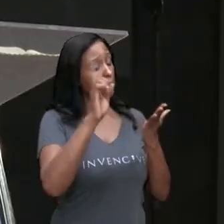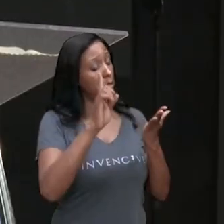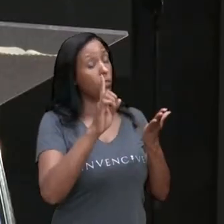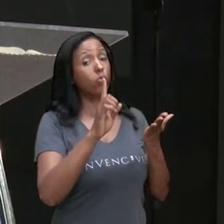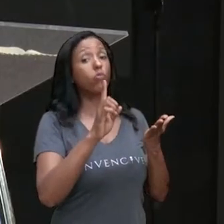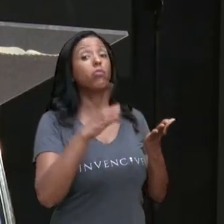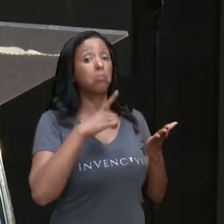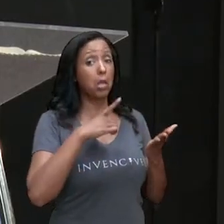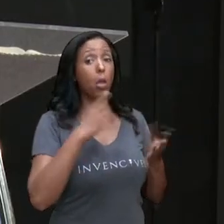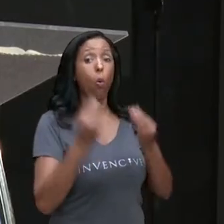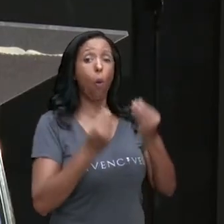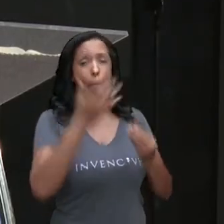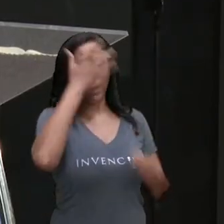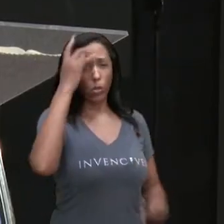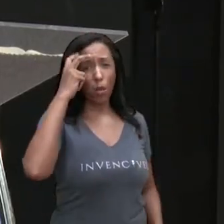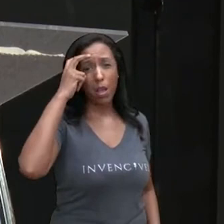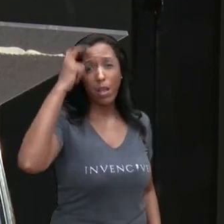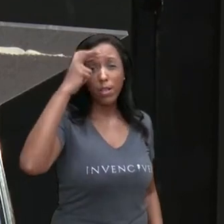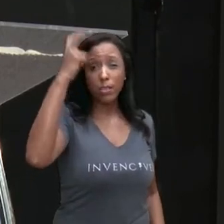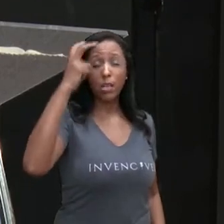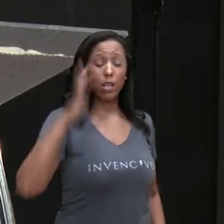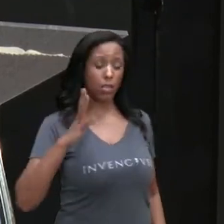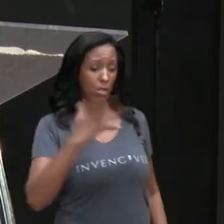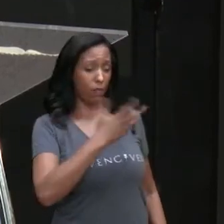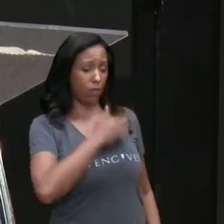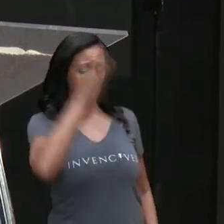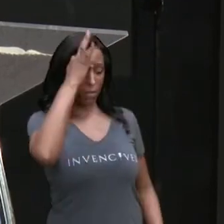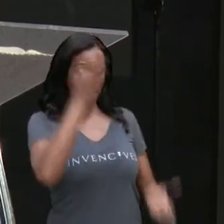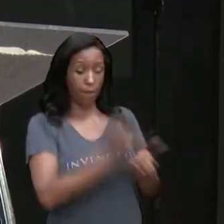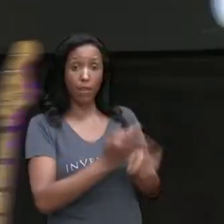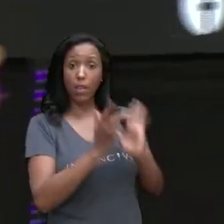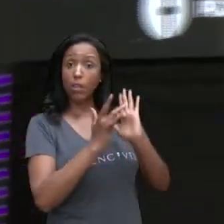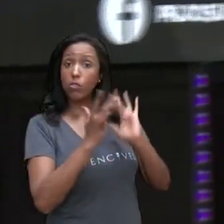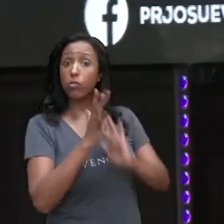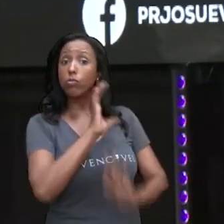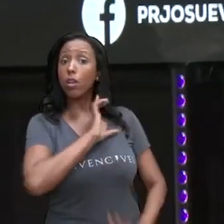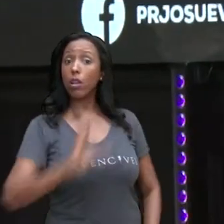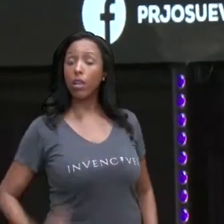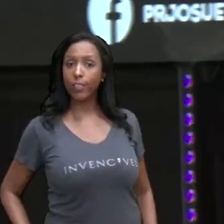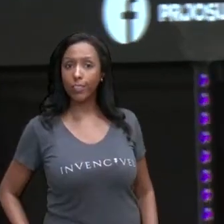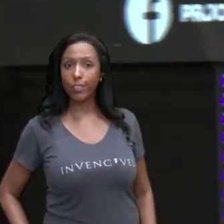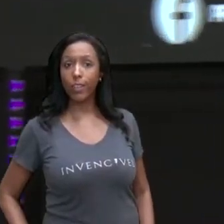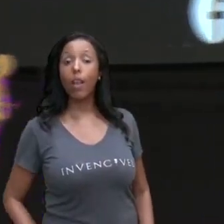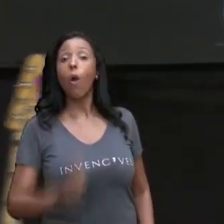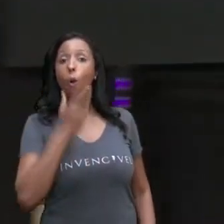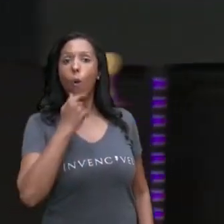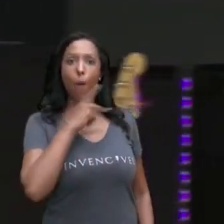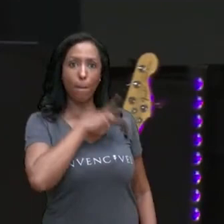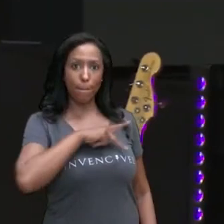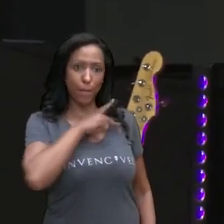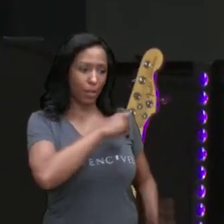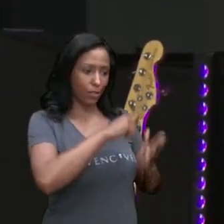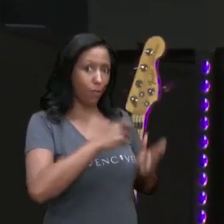salvação, mediante a fé em Cristo Jesus. Paulo está falando para Timóteo. A mãe de Timóteo era uma serva de Deus,